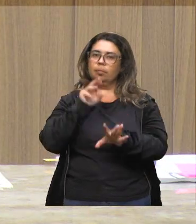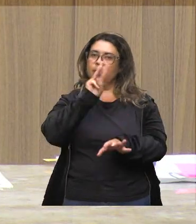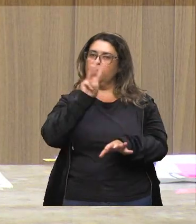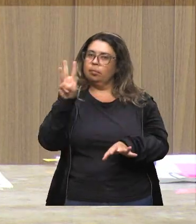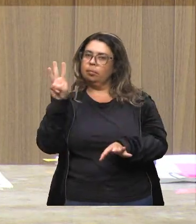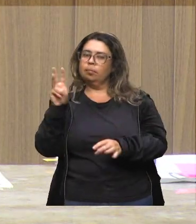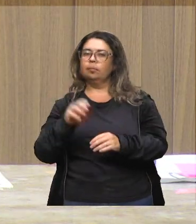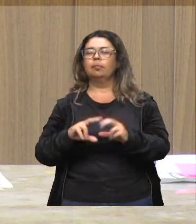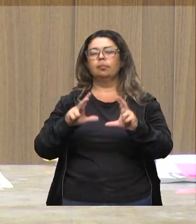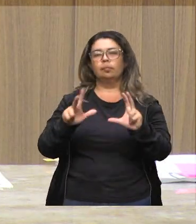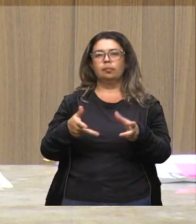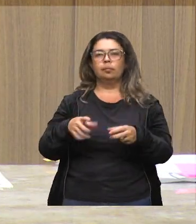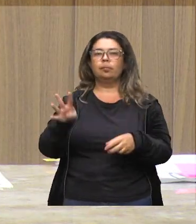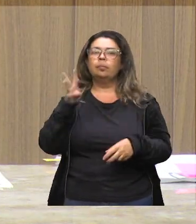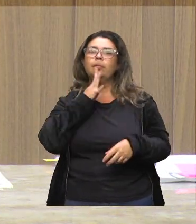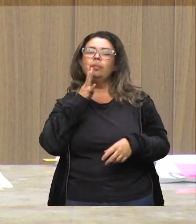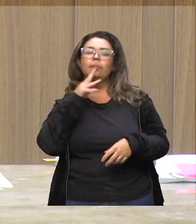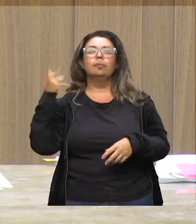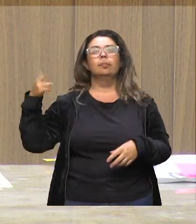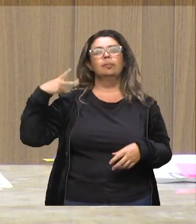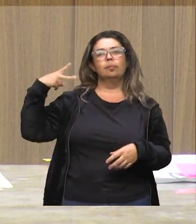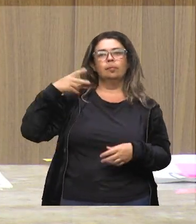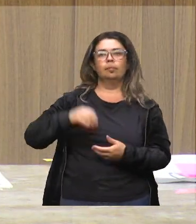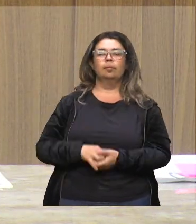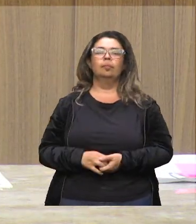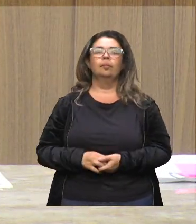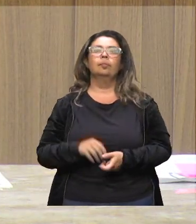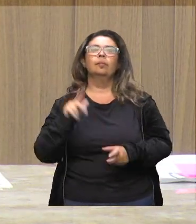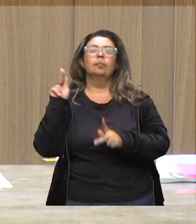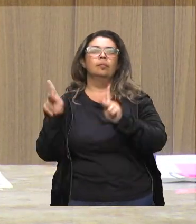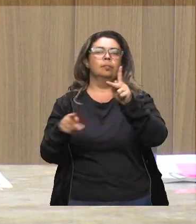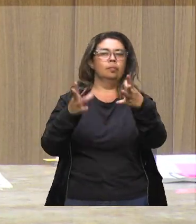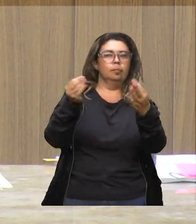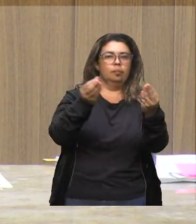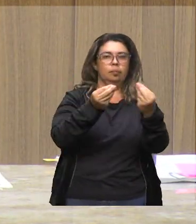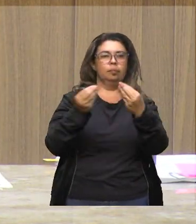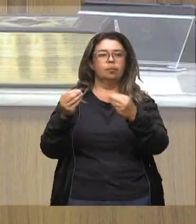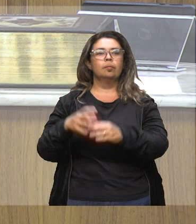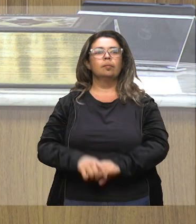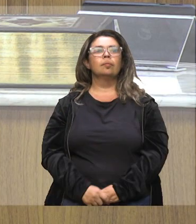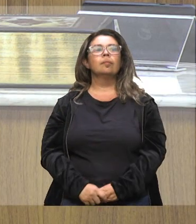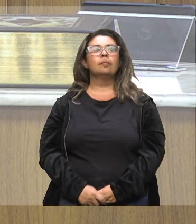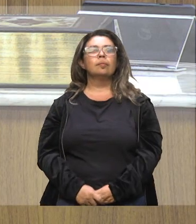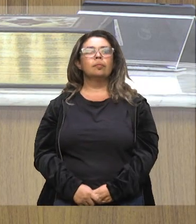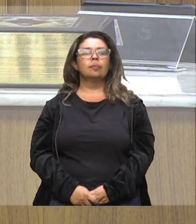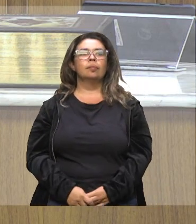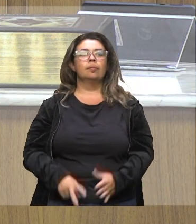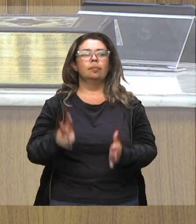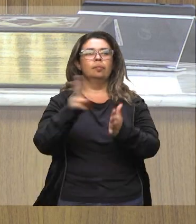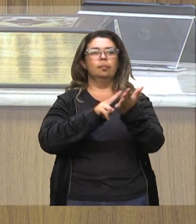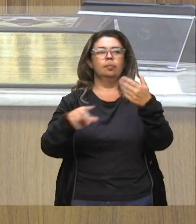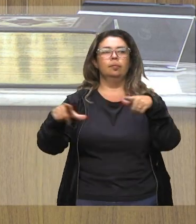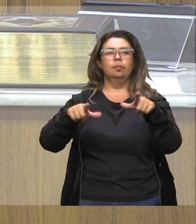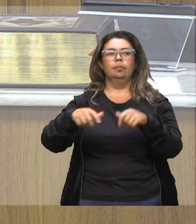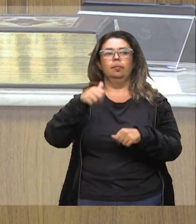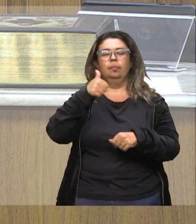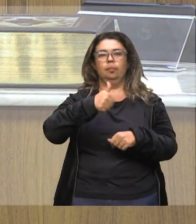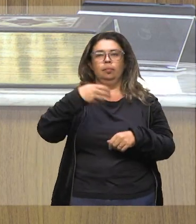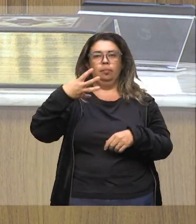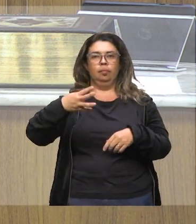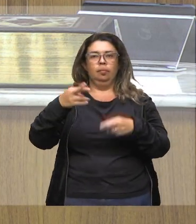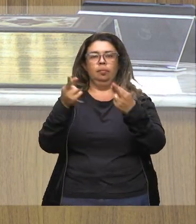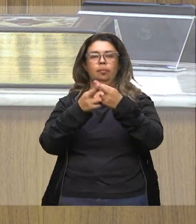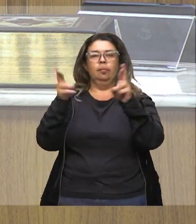da Câmara, para a ciência dos vereadores e da população. Leitura do expediente da 14ª